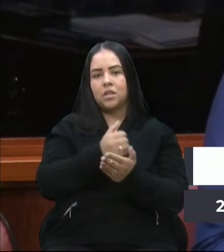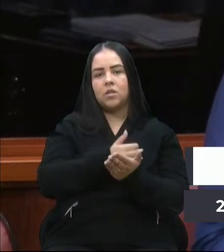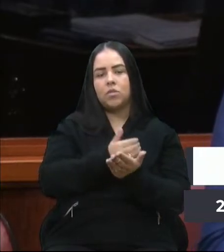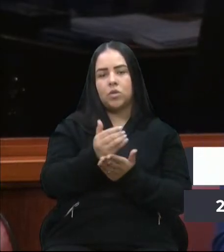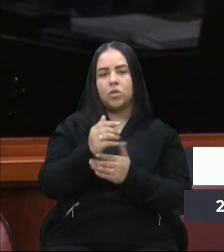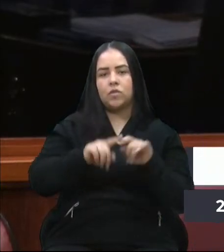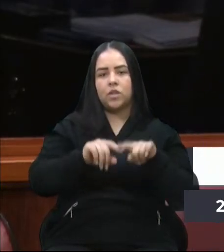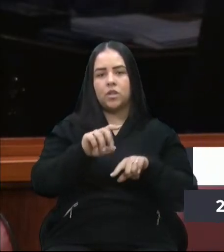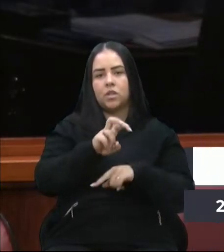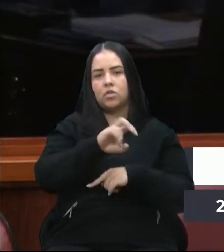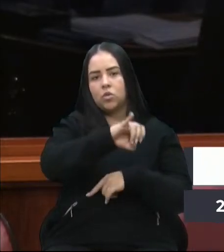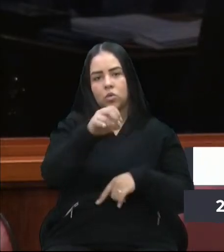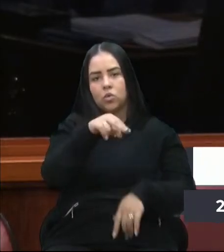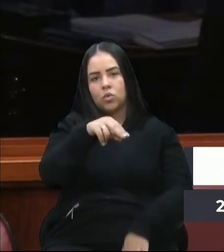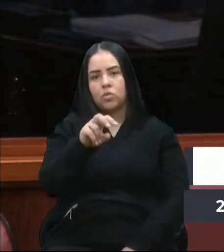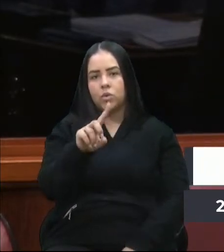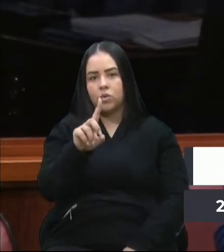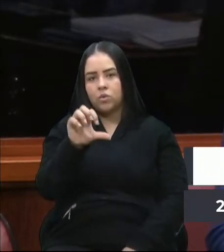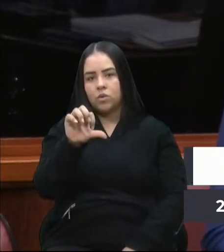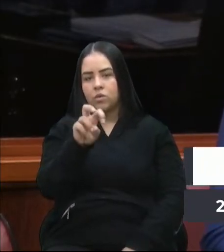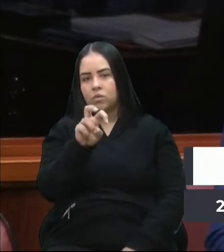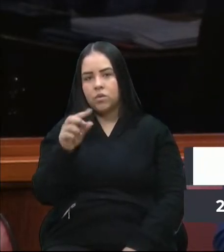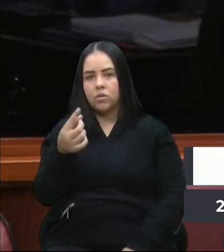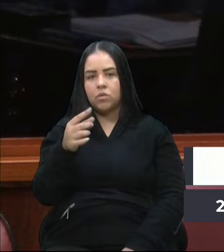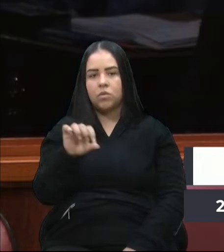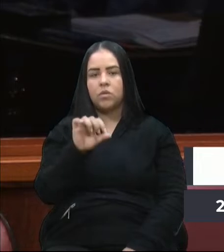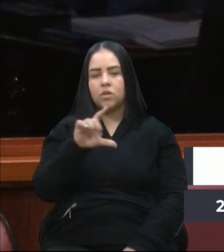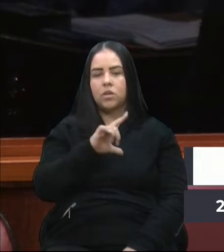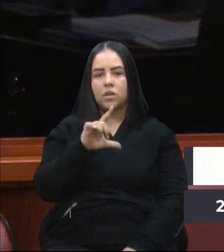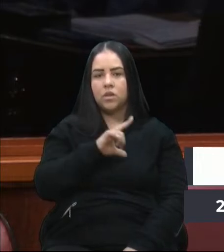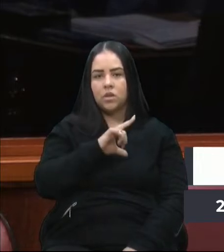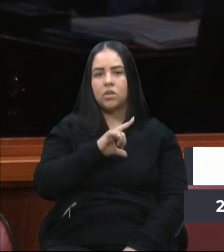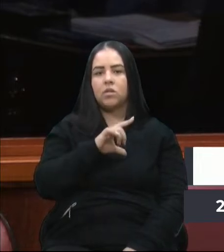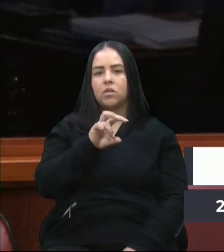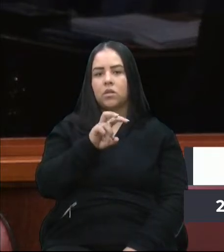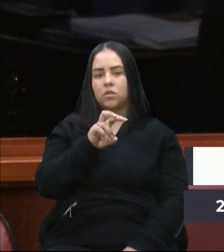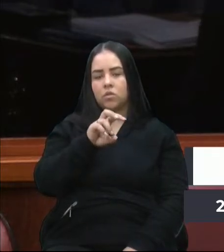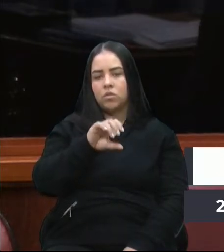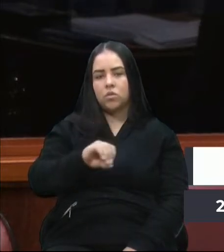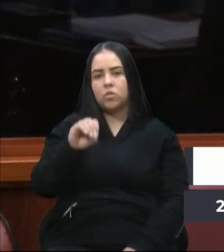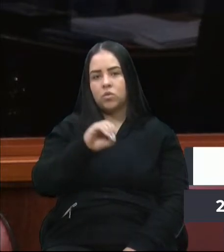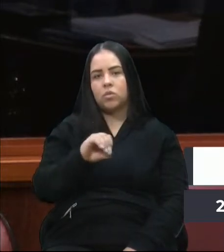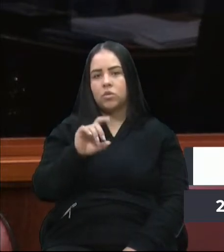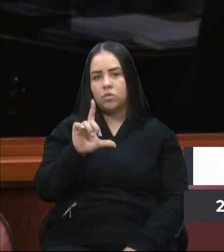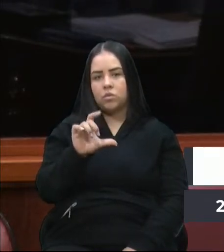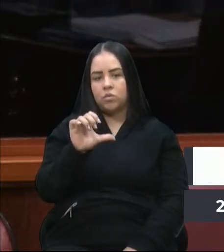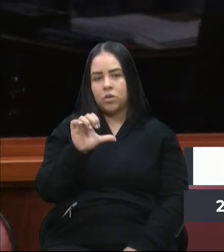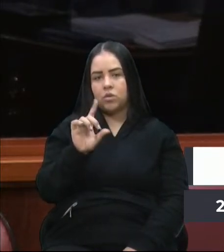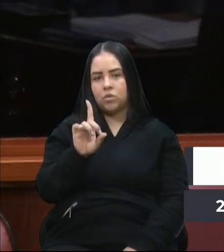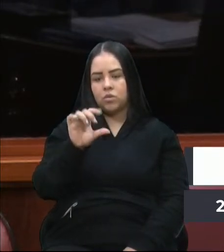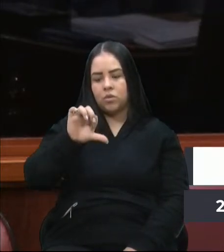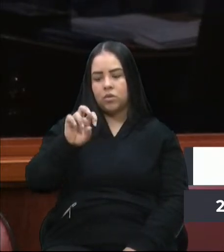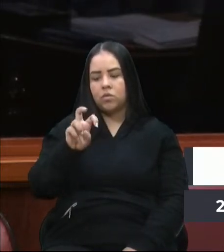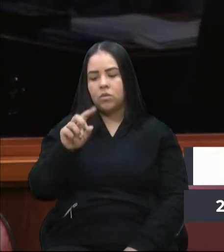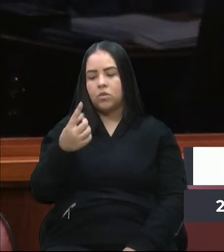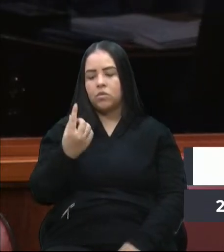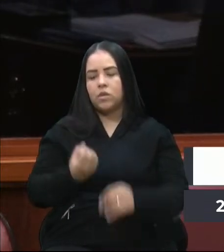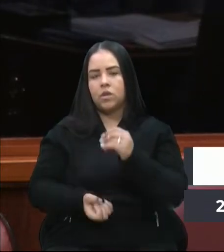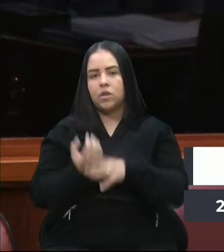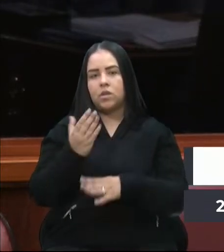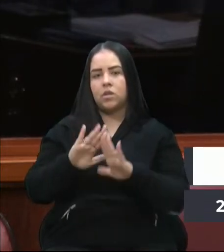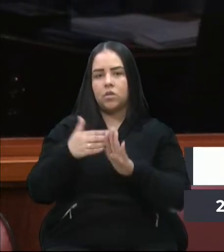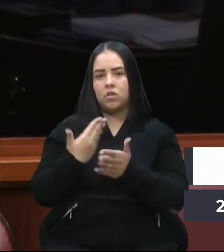51, conforme artigo 1º do Decreto 89, de 5 de outubro de 51, quando foi criada a Escola Exalada José